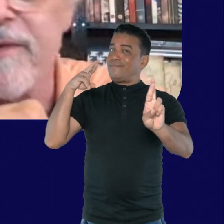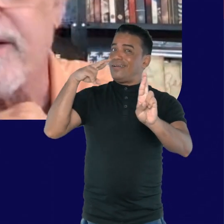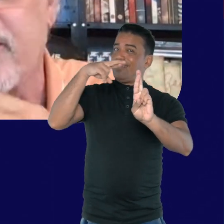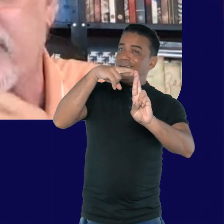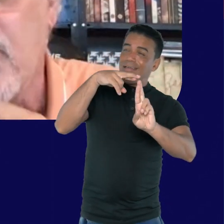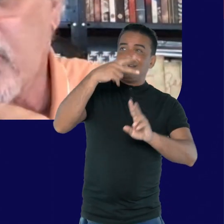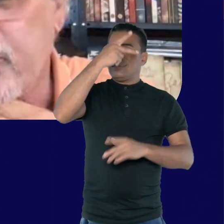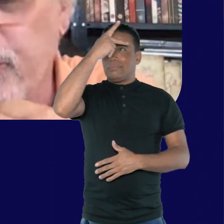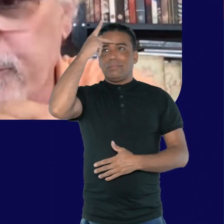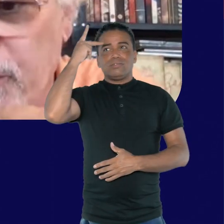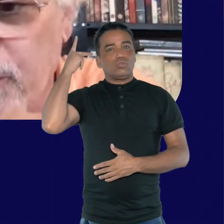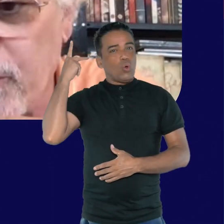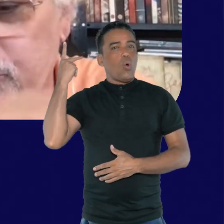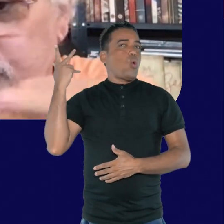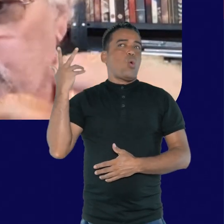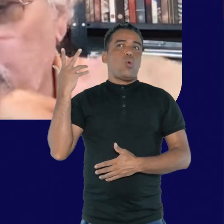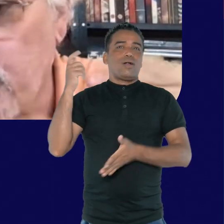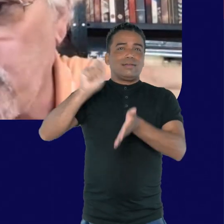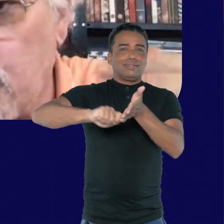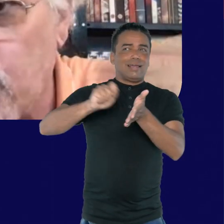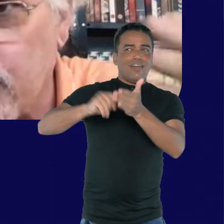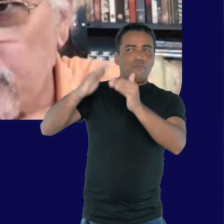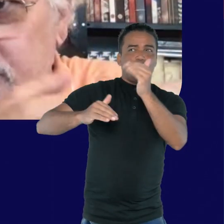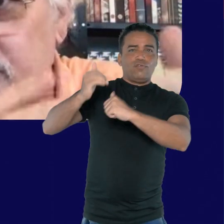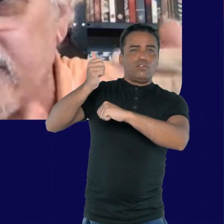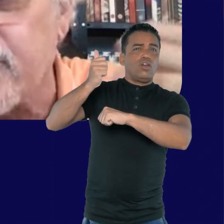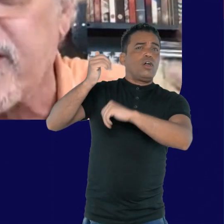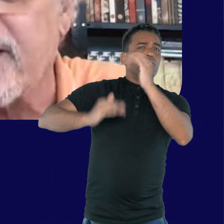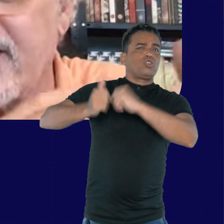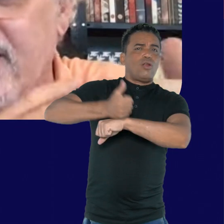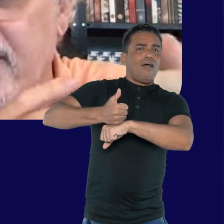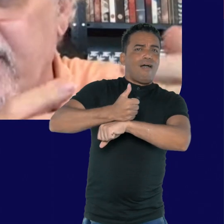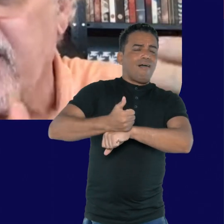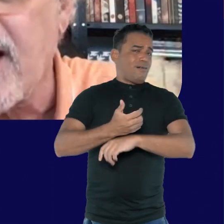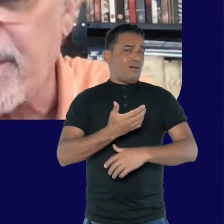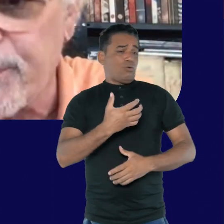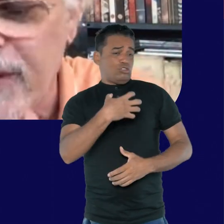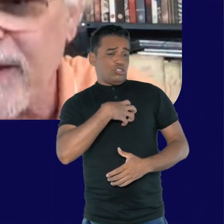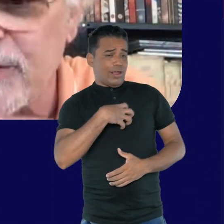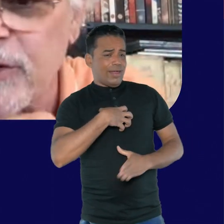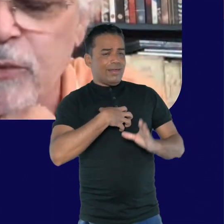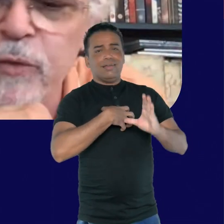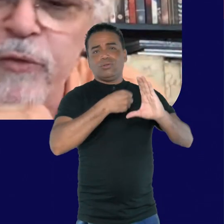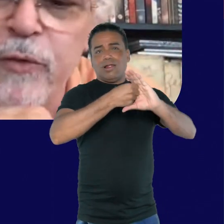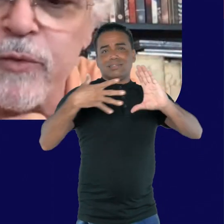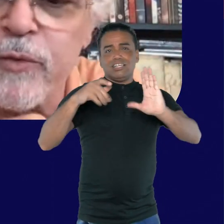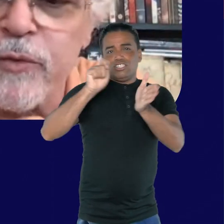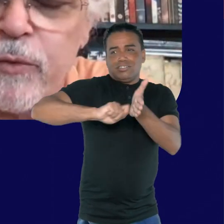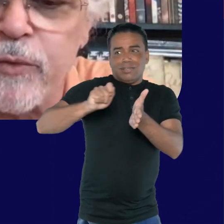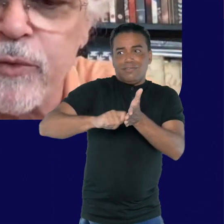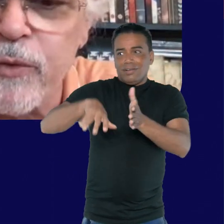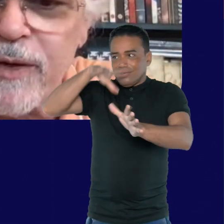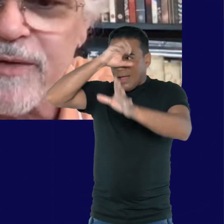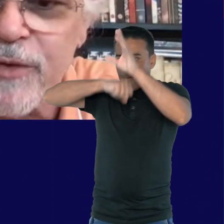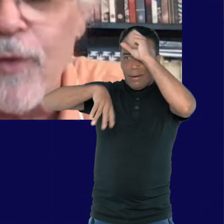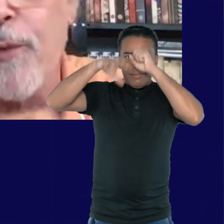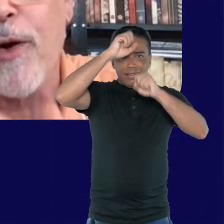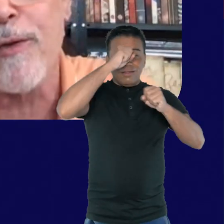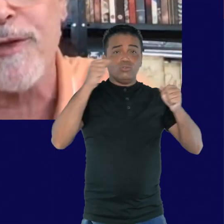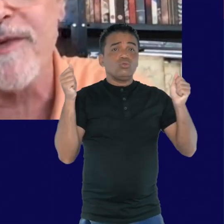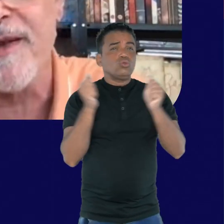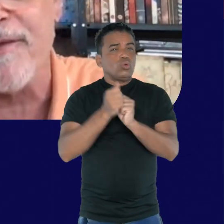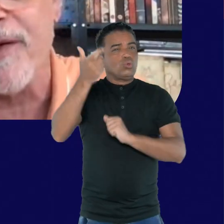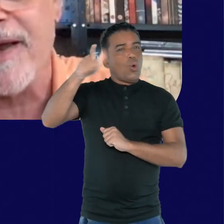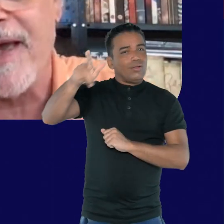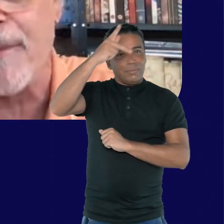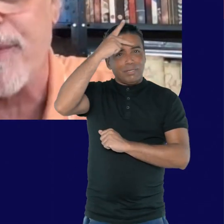de eleição, o modo de escrever que aprende com os outros autores, o